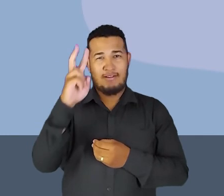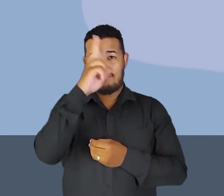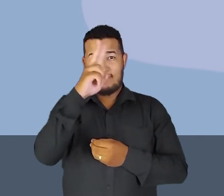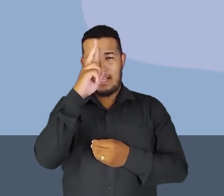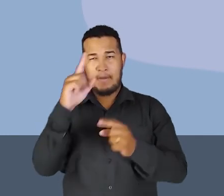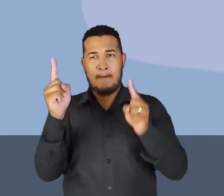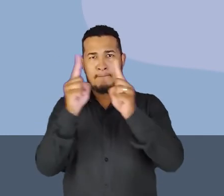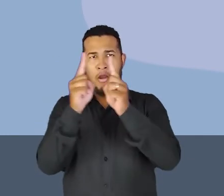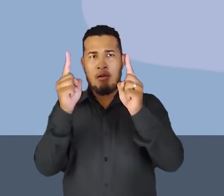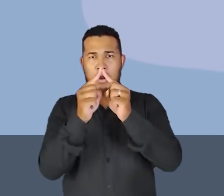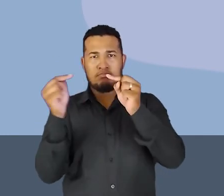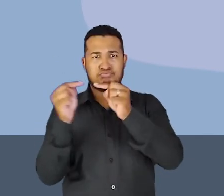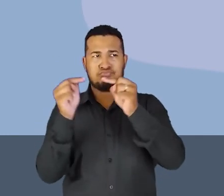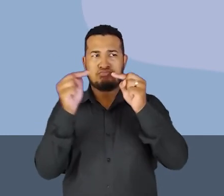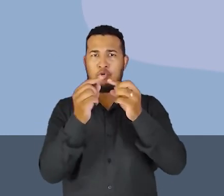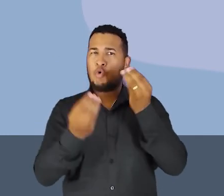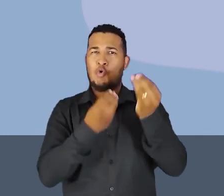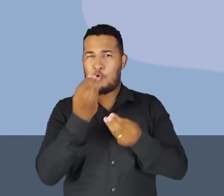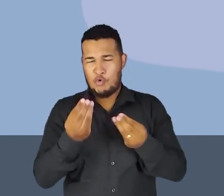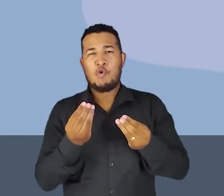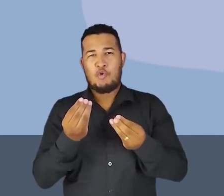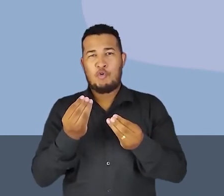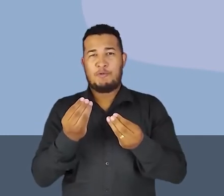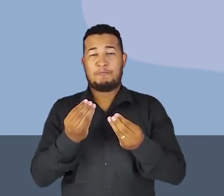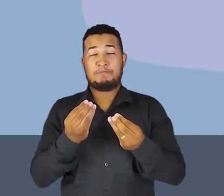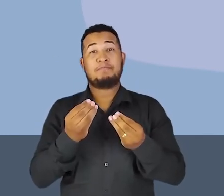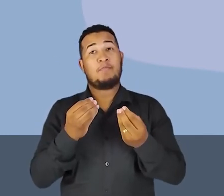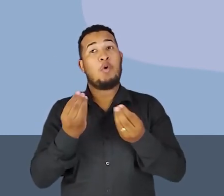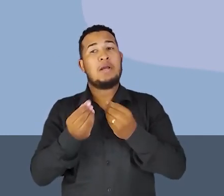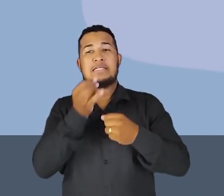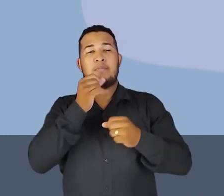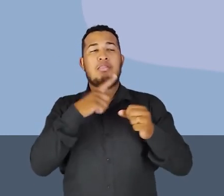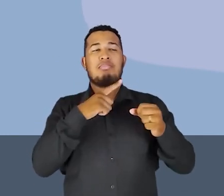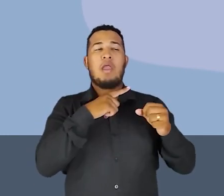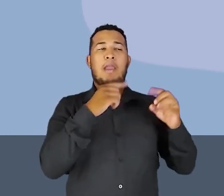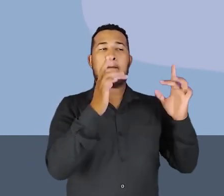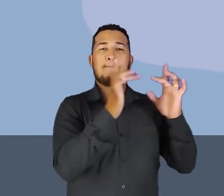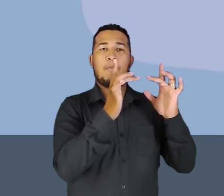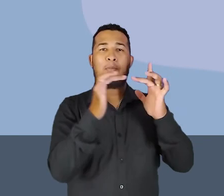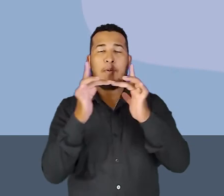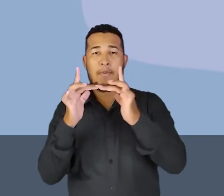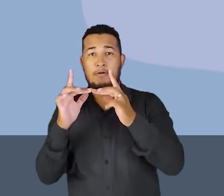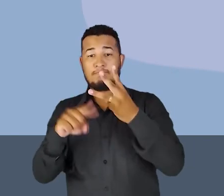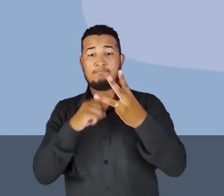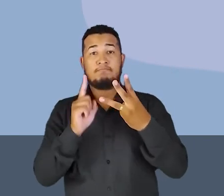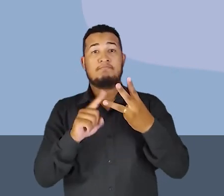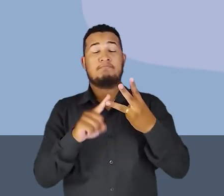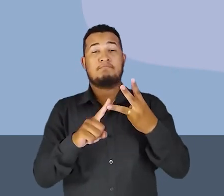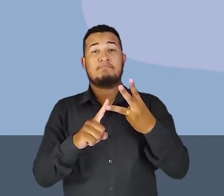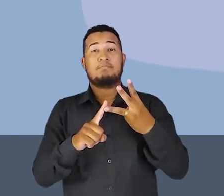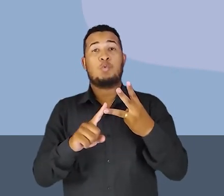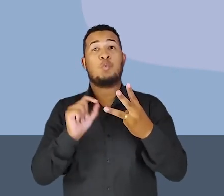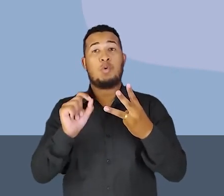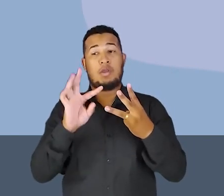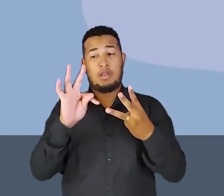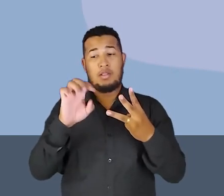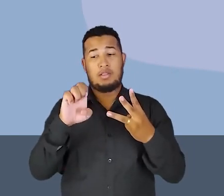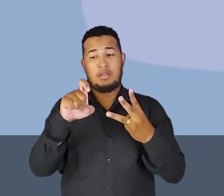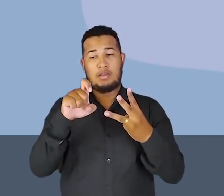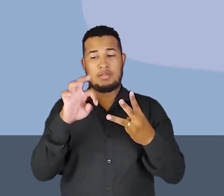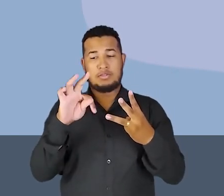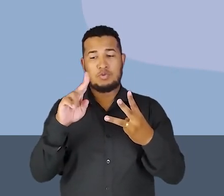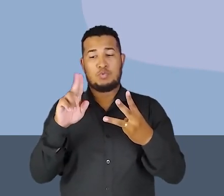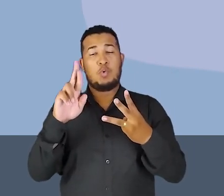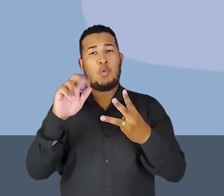em diferentes alturas e durações, numa determinada sequência, e nós temos a textura. A